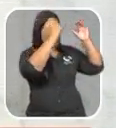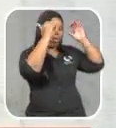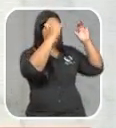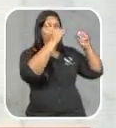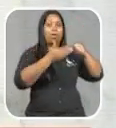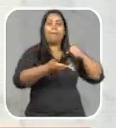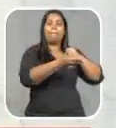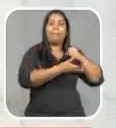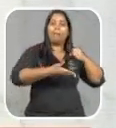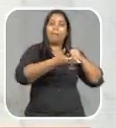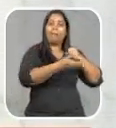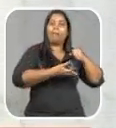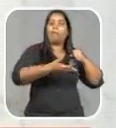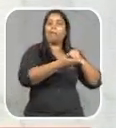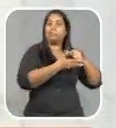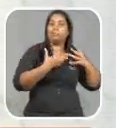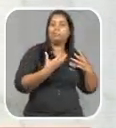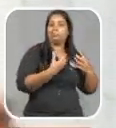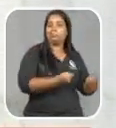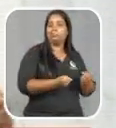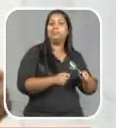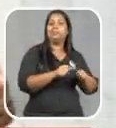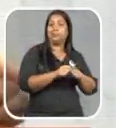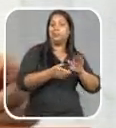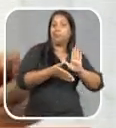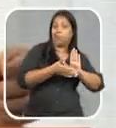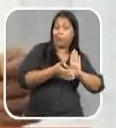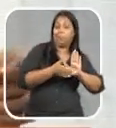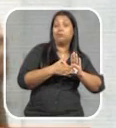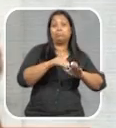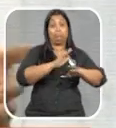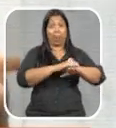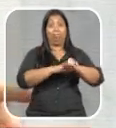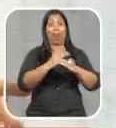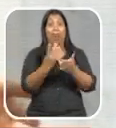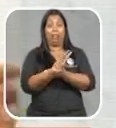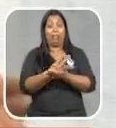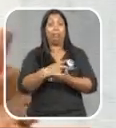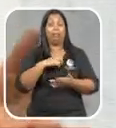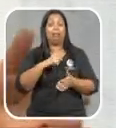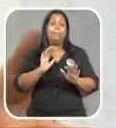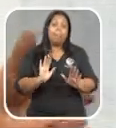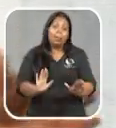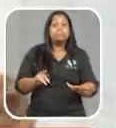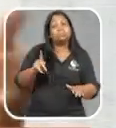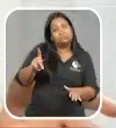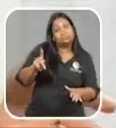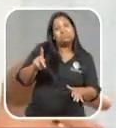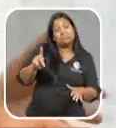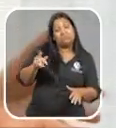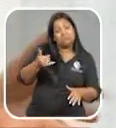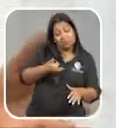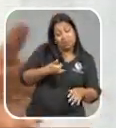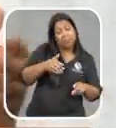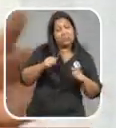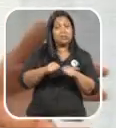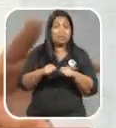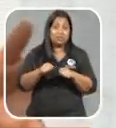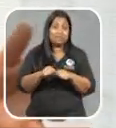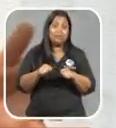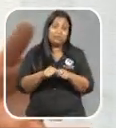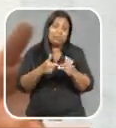que está fazendo alguma coisa. E você tem razão. Tem casos pitorescos, sim. Tem leis